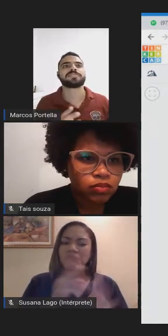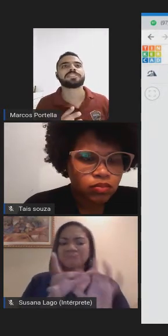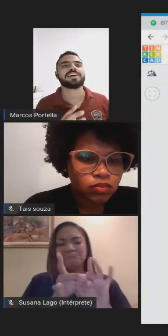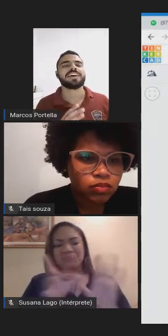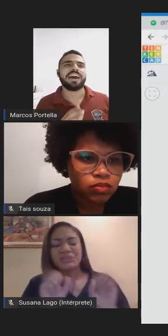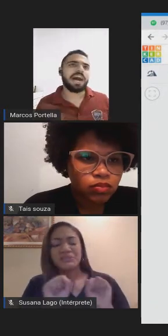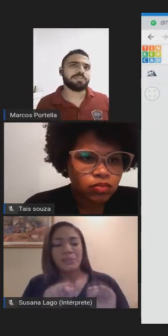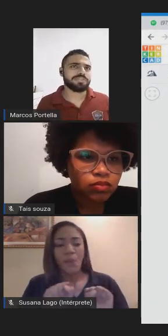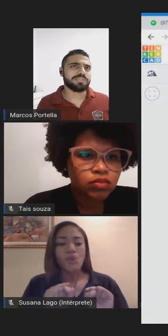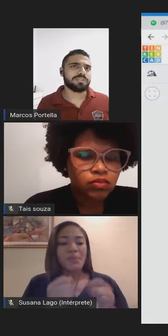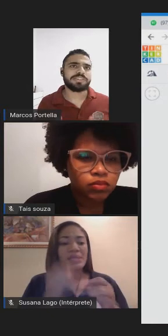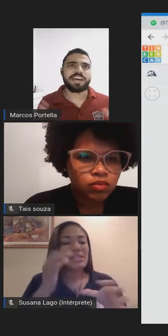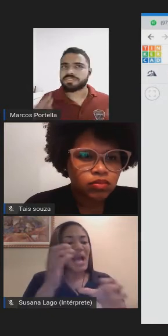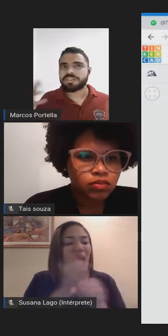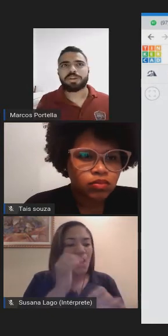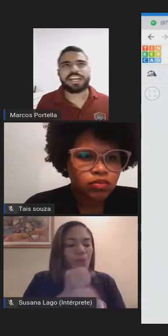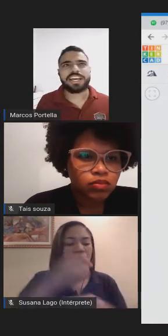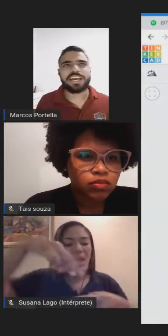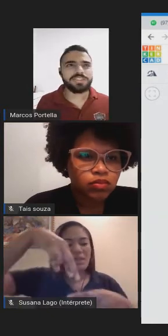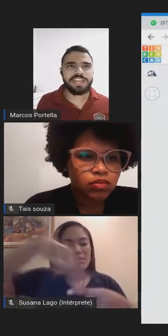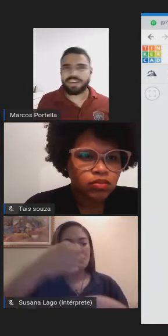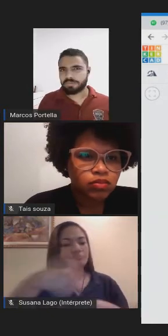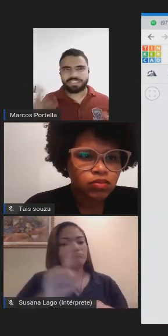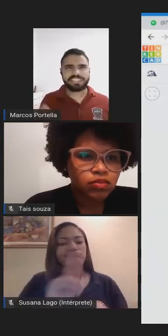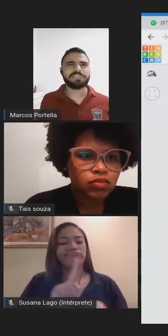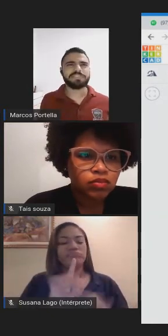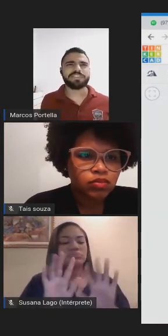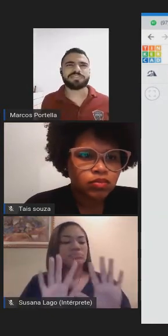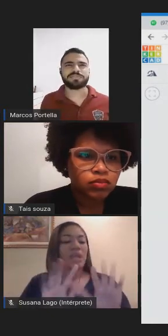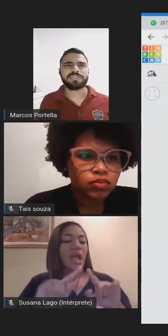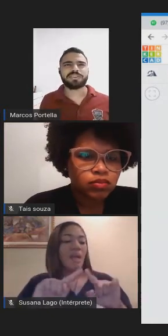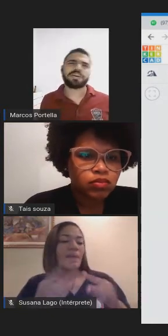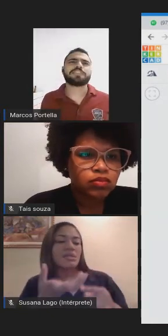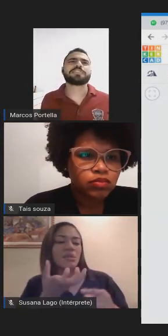resistência. Ah, professor, mas eu quero mostrar que eu sei, eu quero mostrar